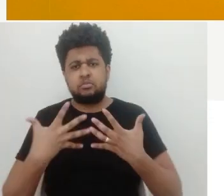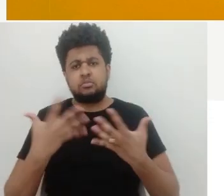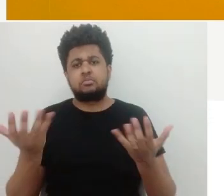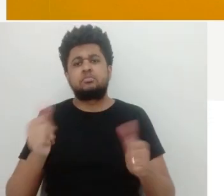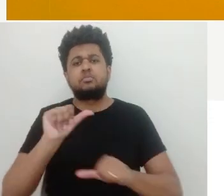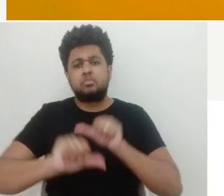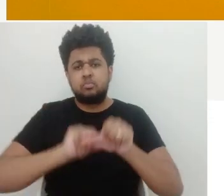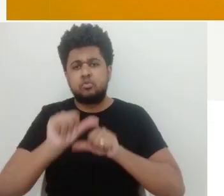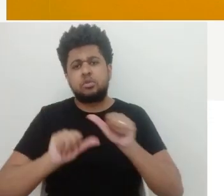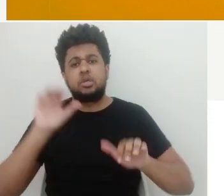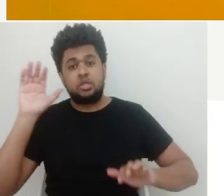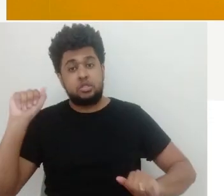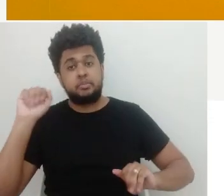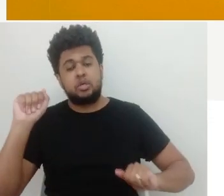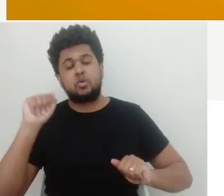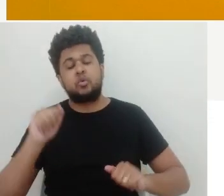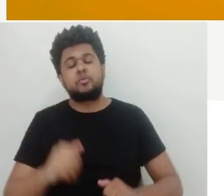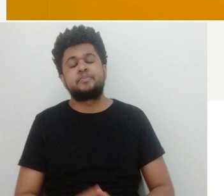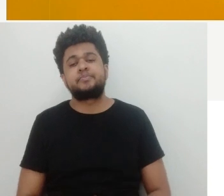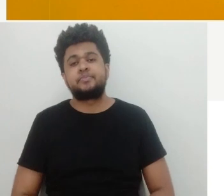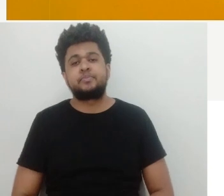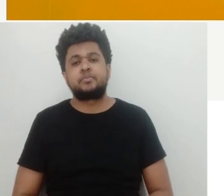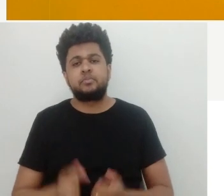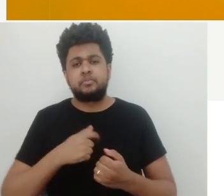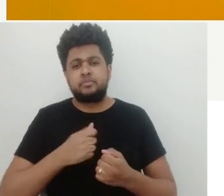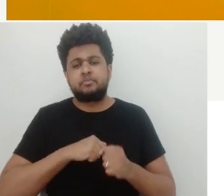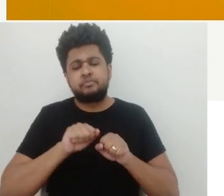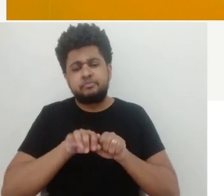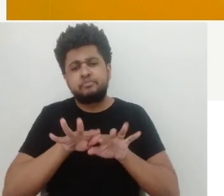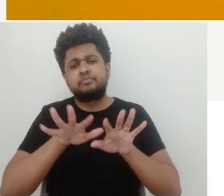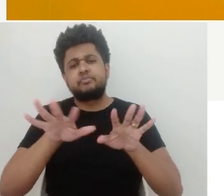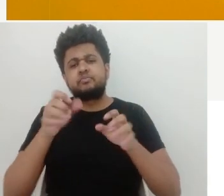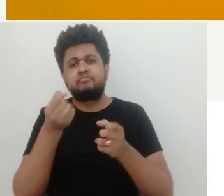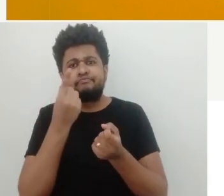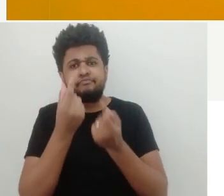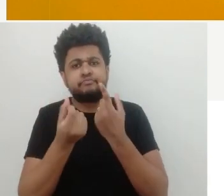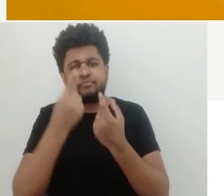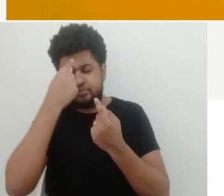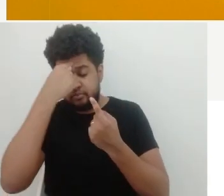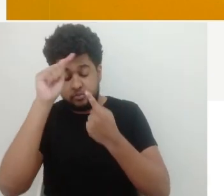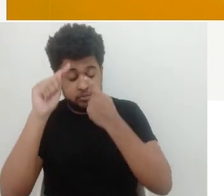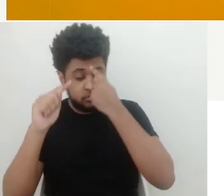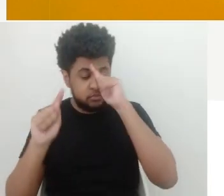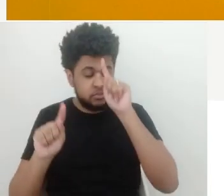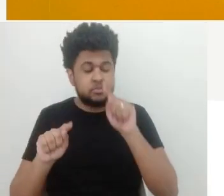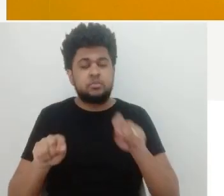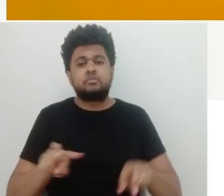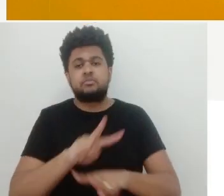e compartilhar algumas ideias respeito ao assunto que nos foi proposto.